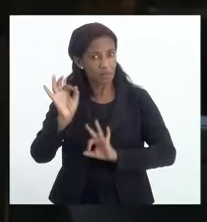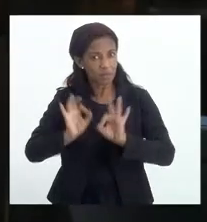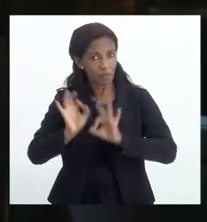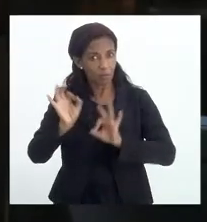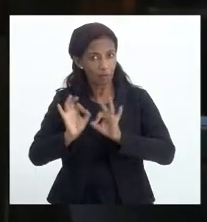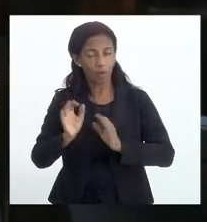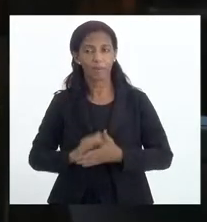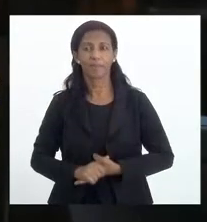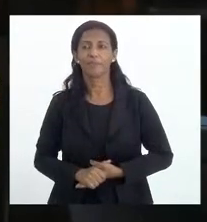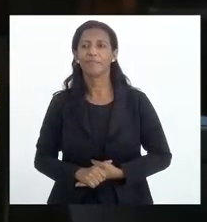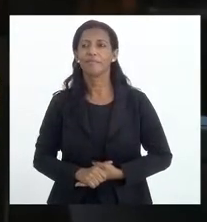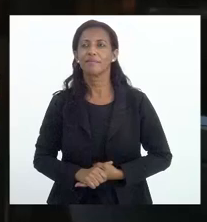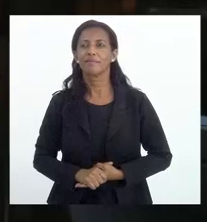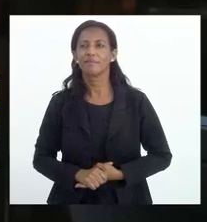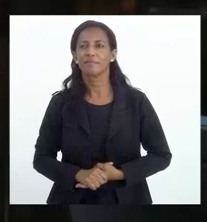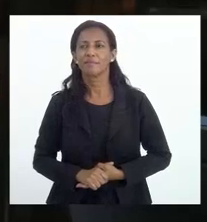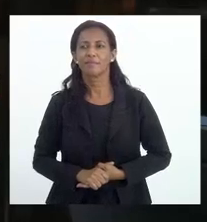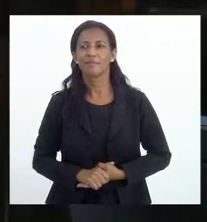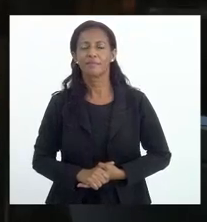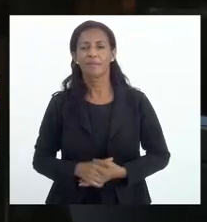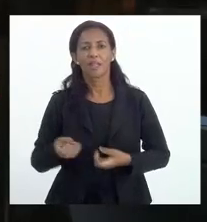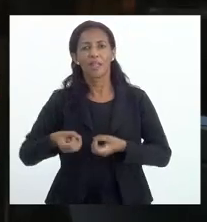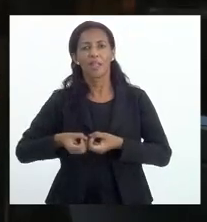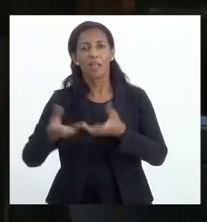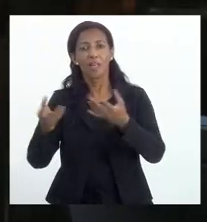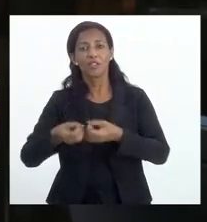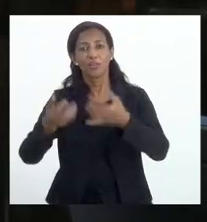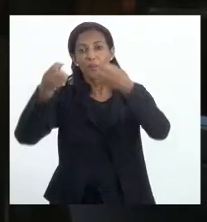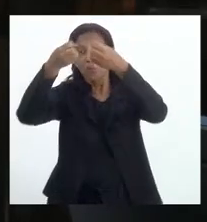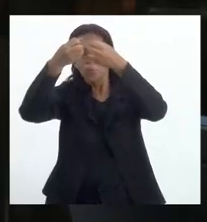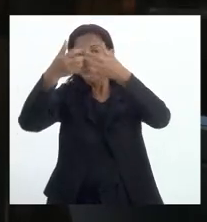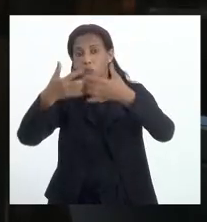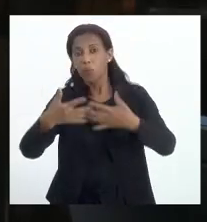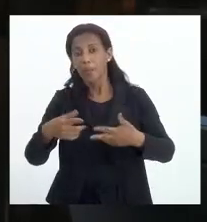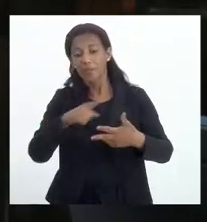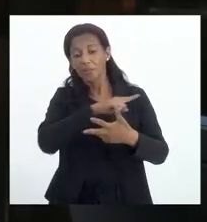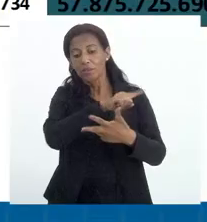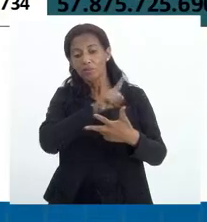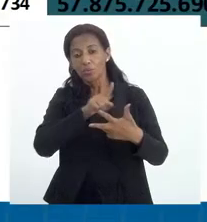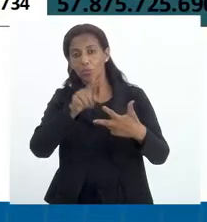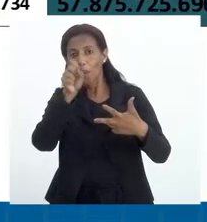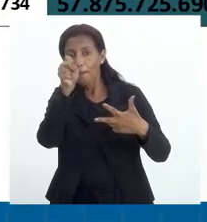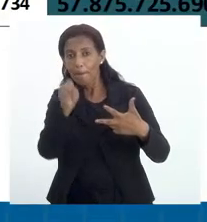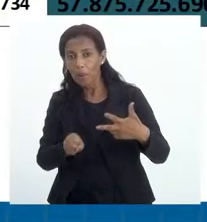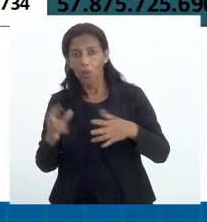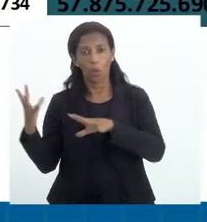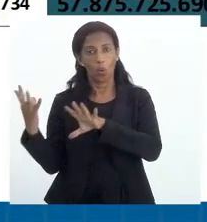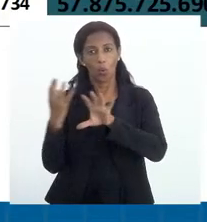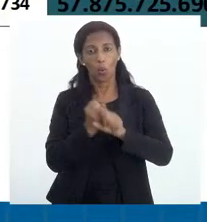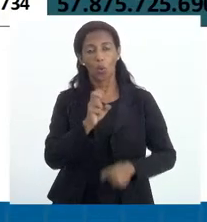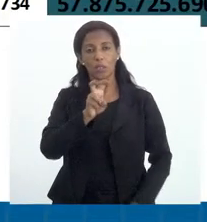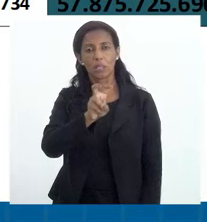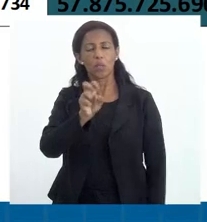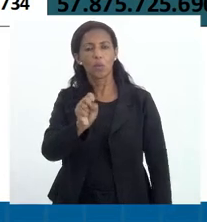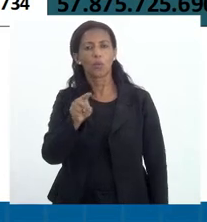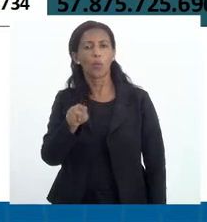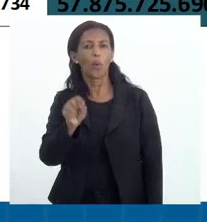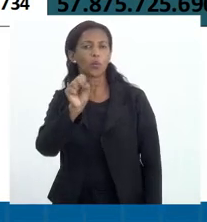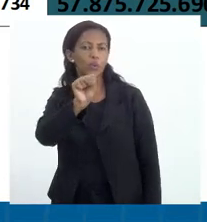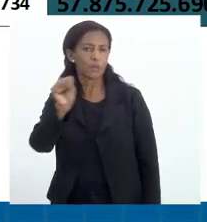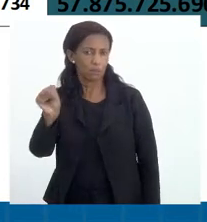isso aí é a despesa discriminada entre os poderes com o somatório de